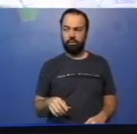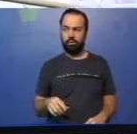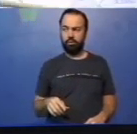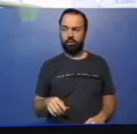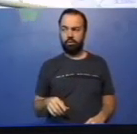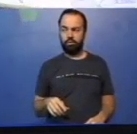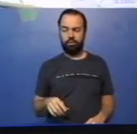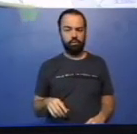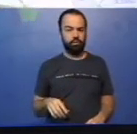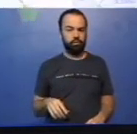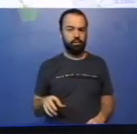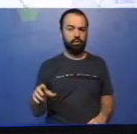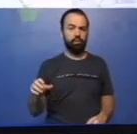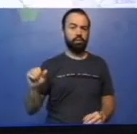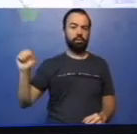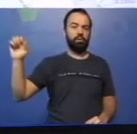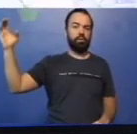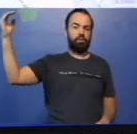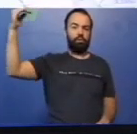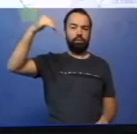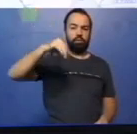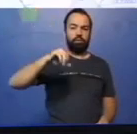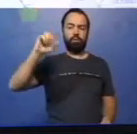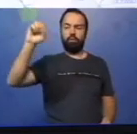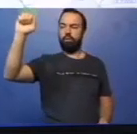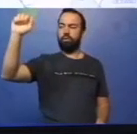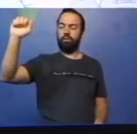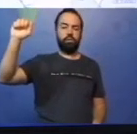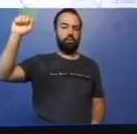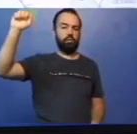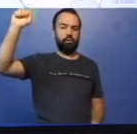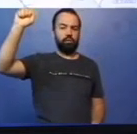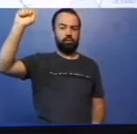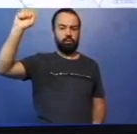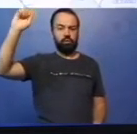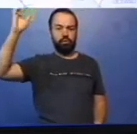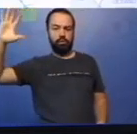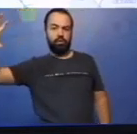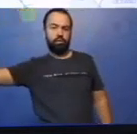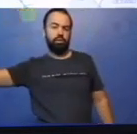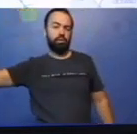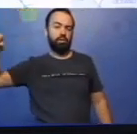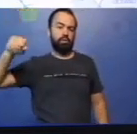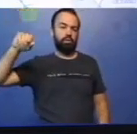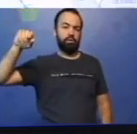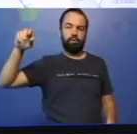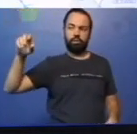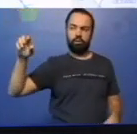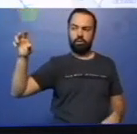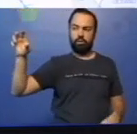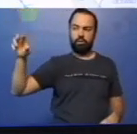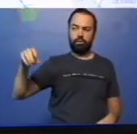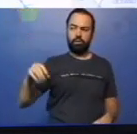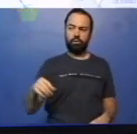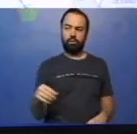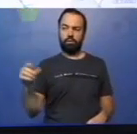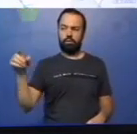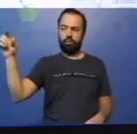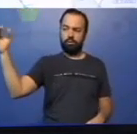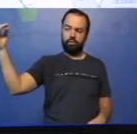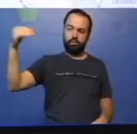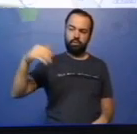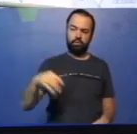de origem asiática, a maioria são árabes, de cultura islâmica, e são aproximadamente 300 milhões de